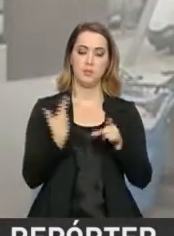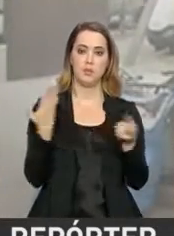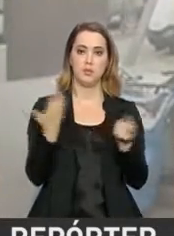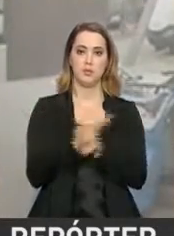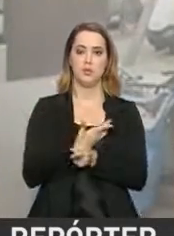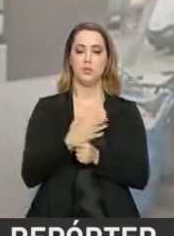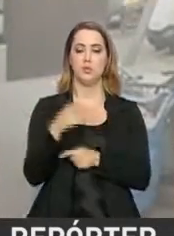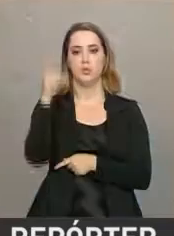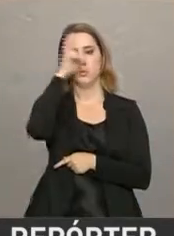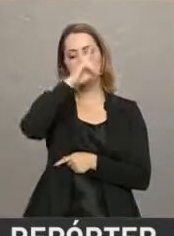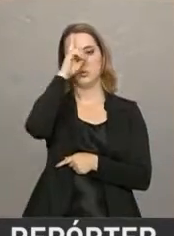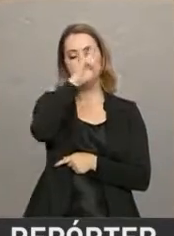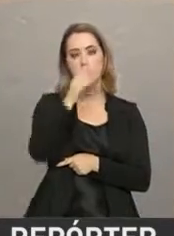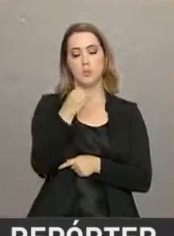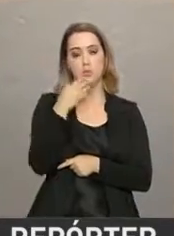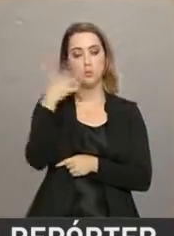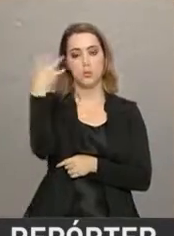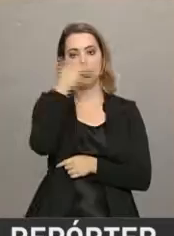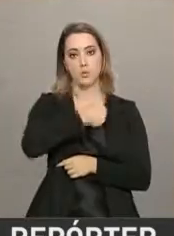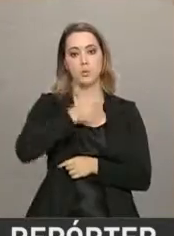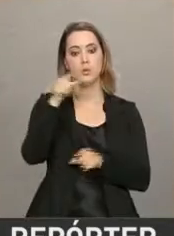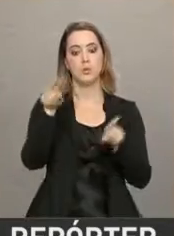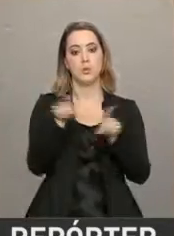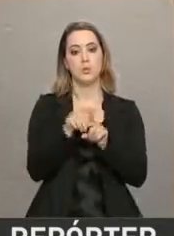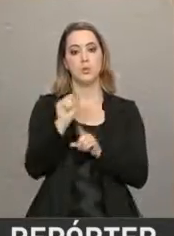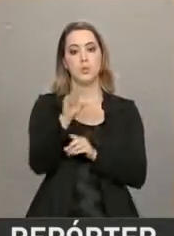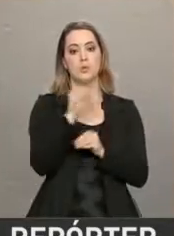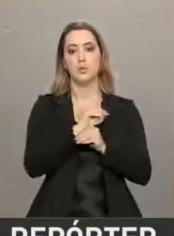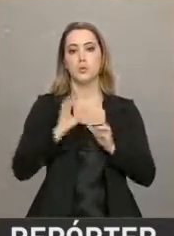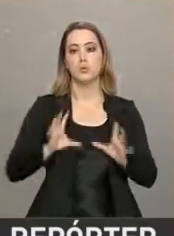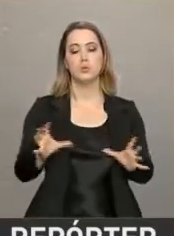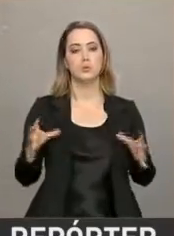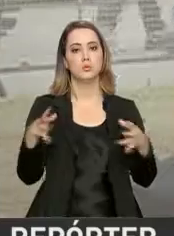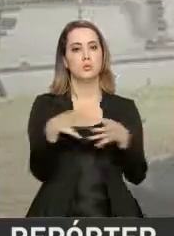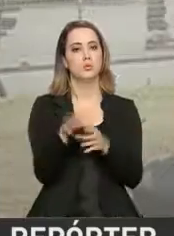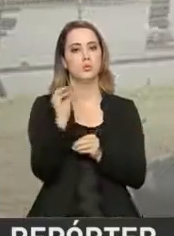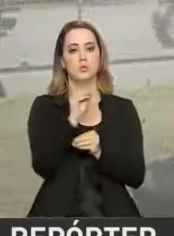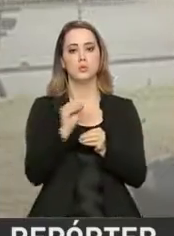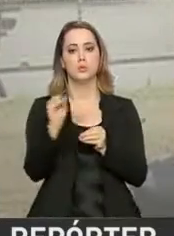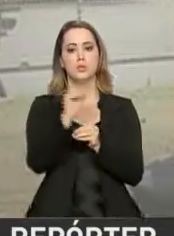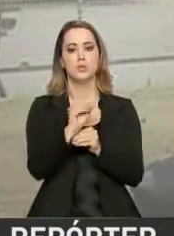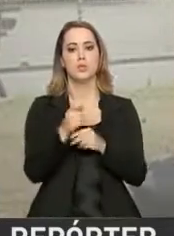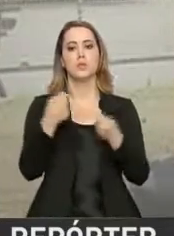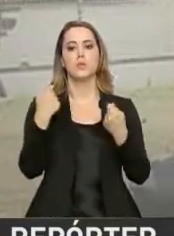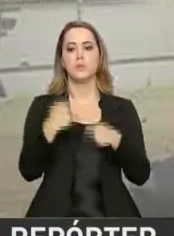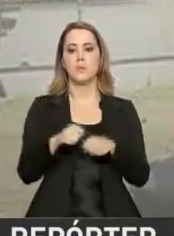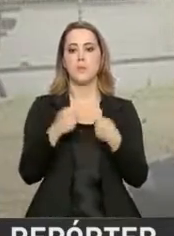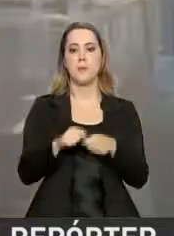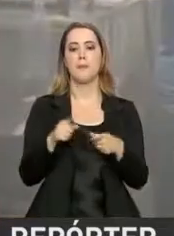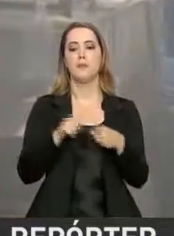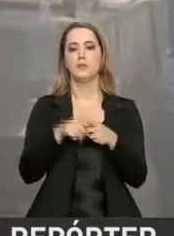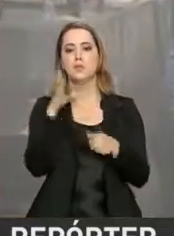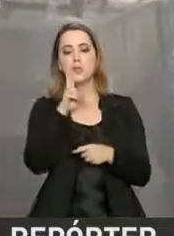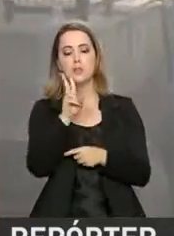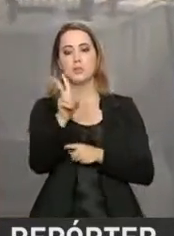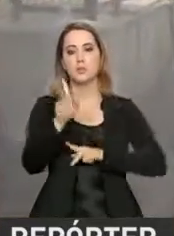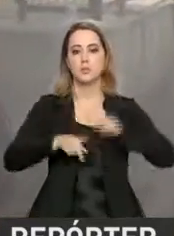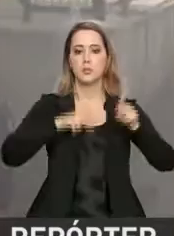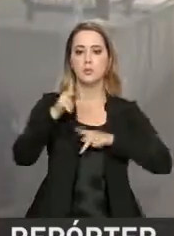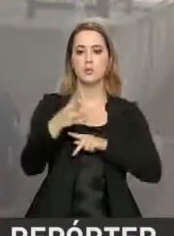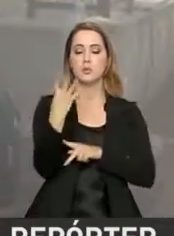tem uma história bonita aí hoje, né? A quantidade de equipes e profissionais por município depende do tamanho da população. Varia